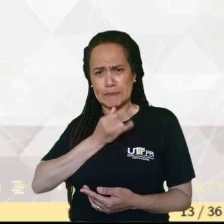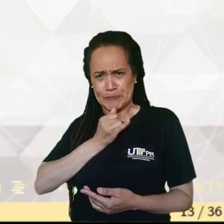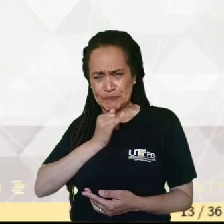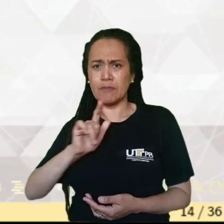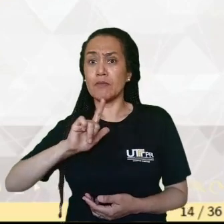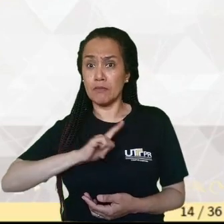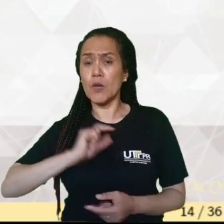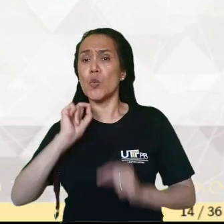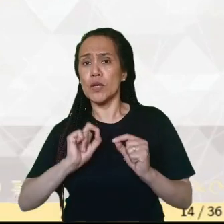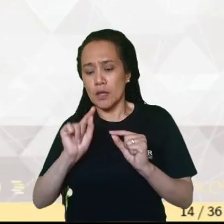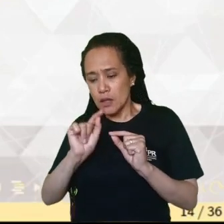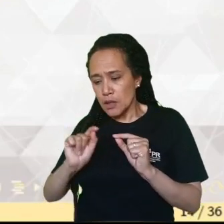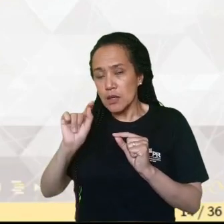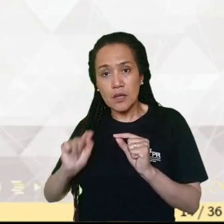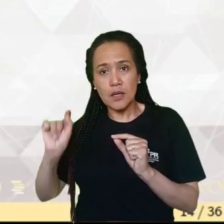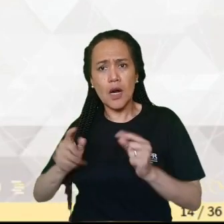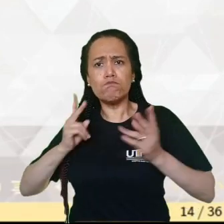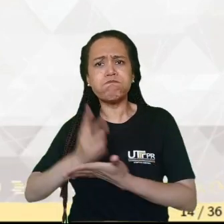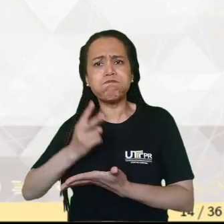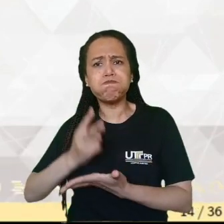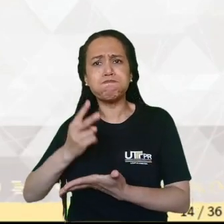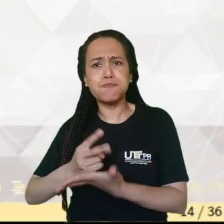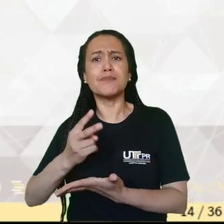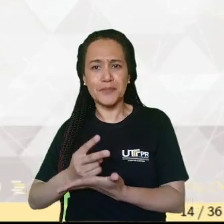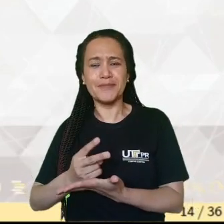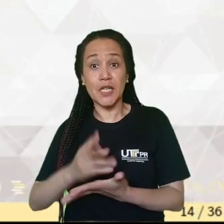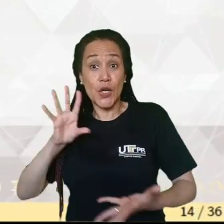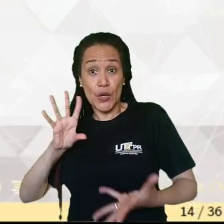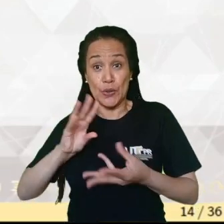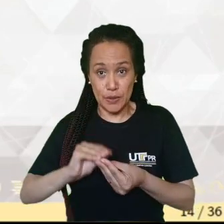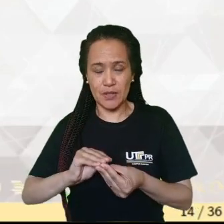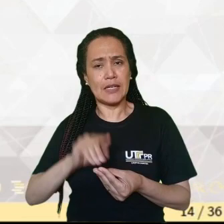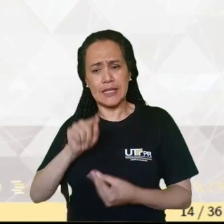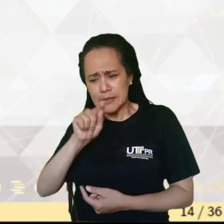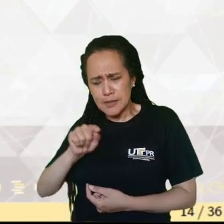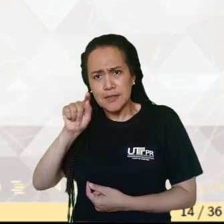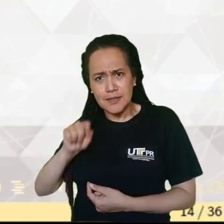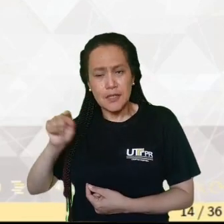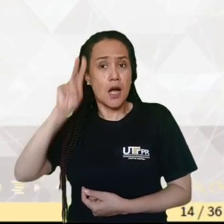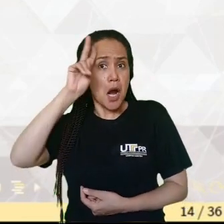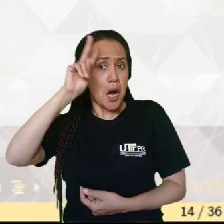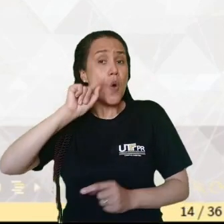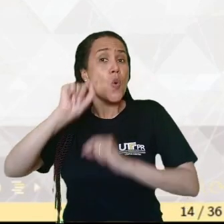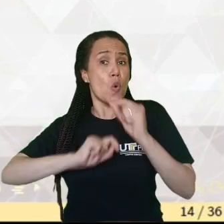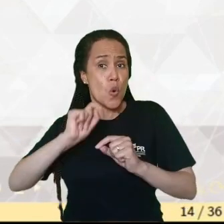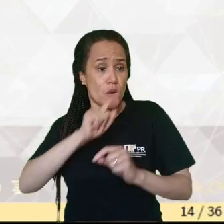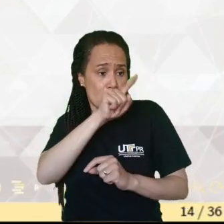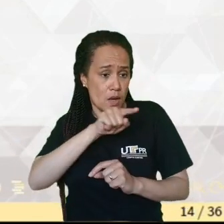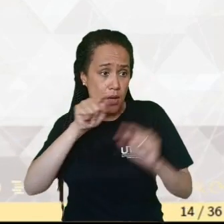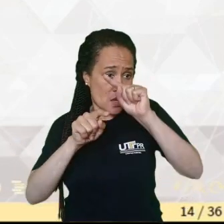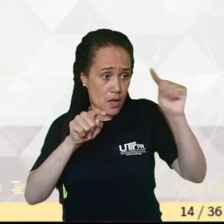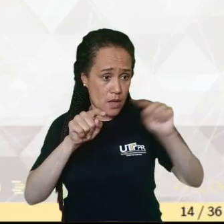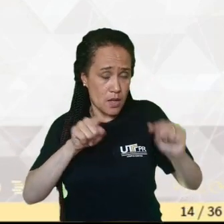caso, nós temos aqui, nesse exemplo, onde o ômega ele acaba sendo uma constante. Então, simplificando este